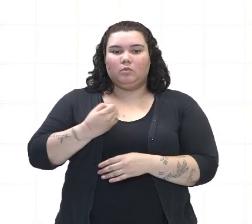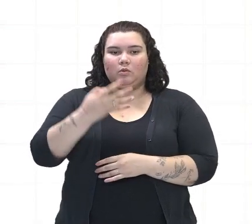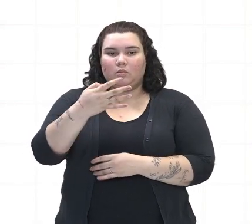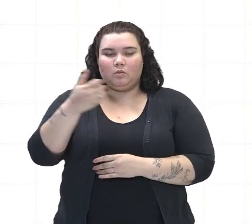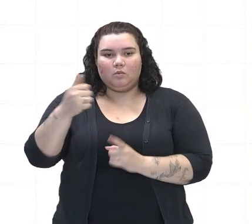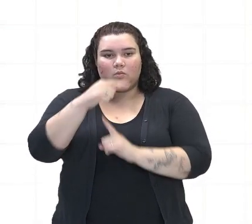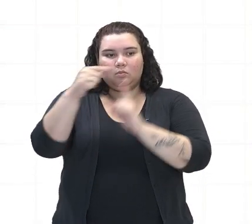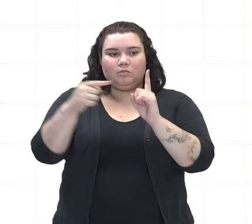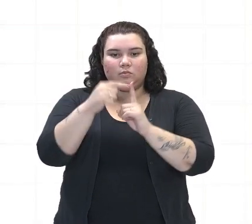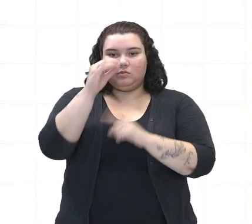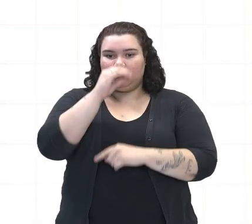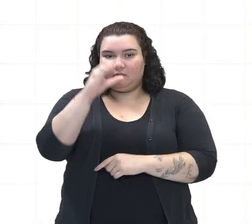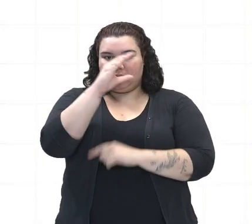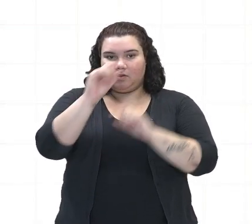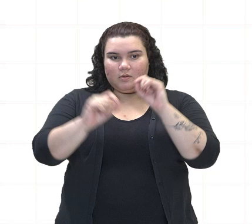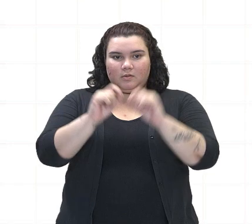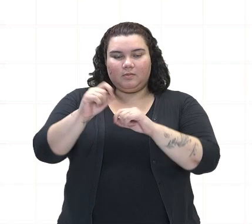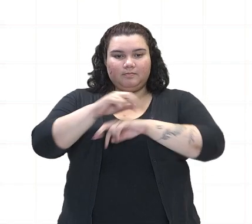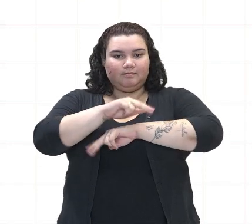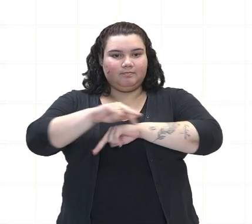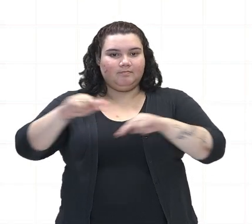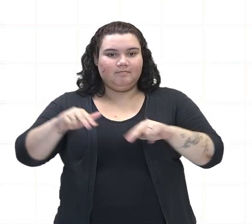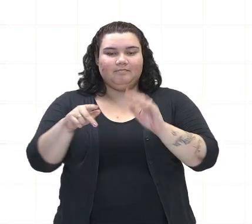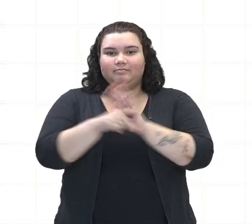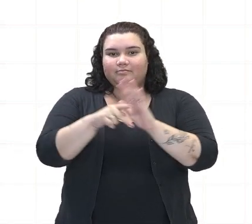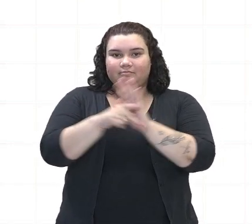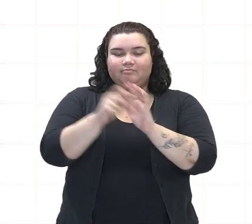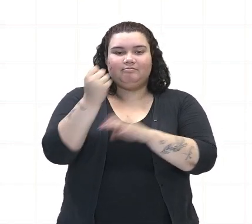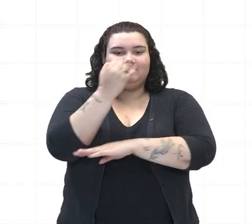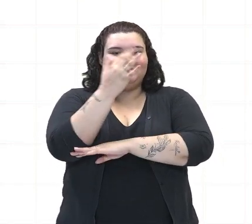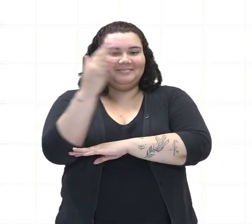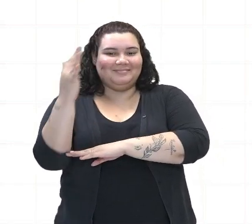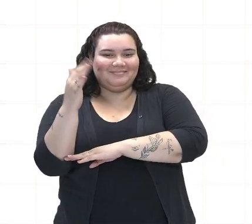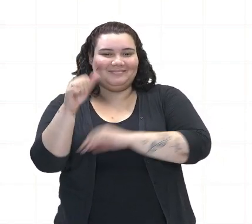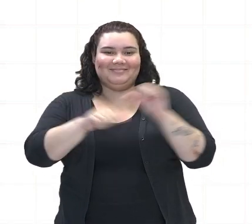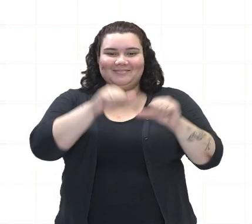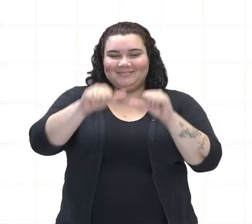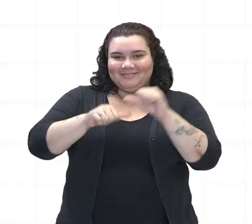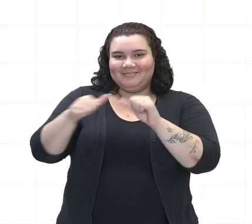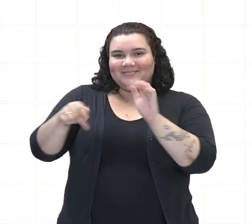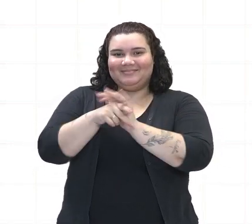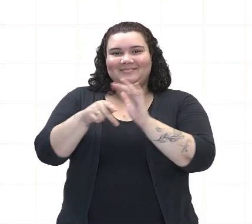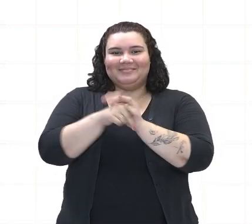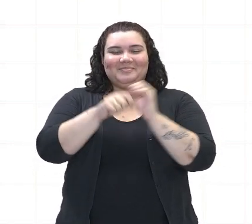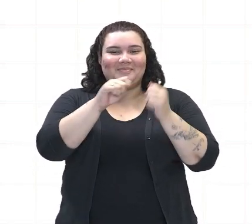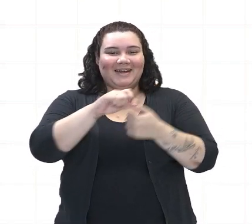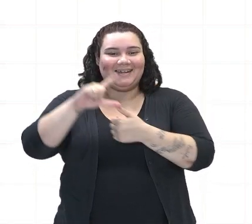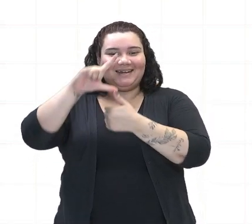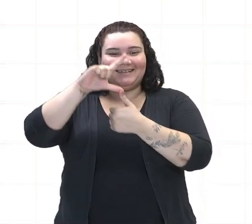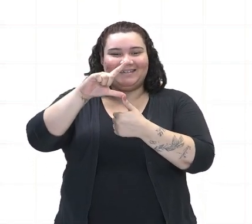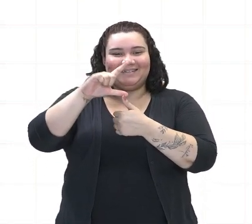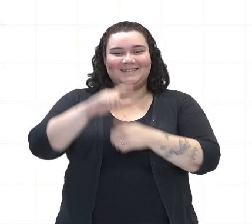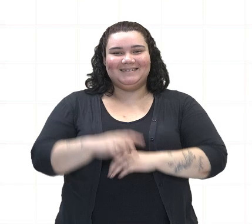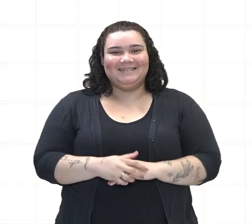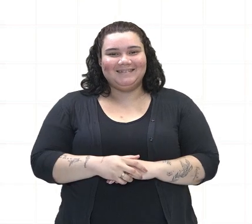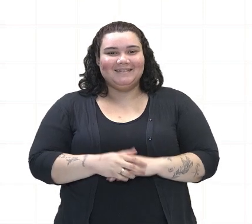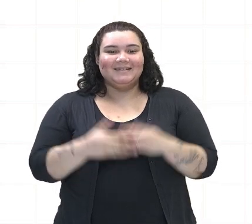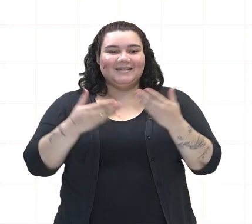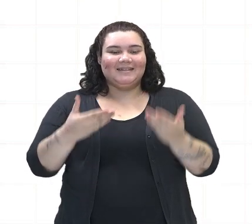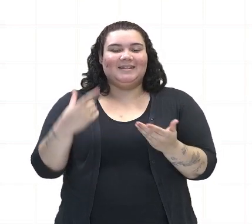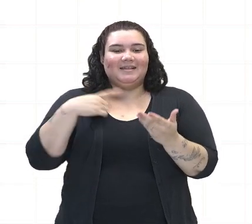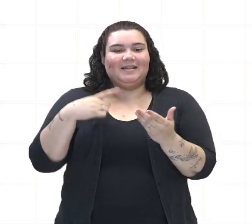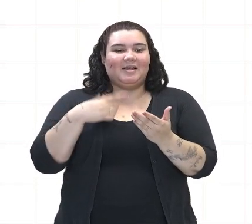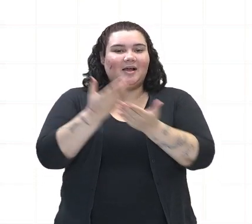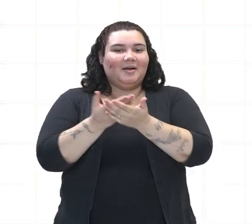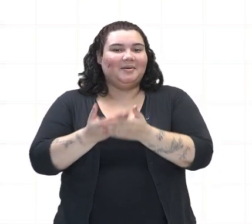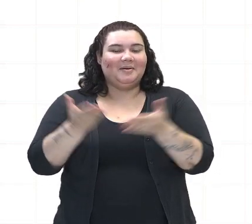de Conhecimento, Diversidade Ambiental e as transformações nas paisagens na América Latina. Pessoal, nessa aula a gente